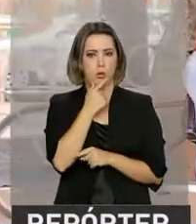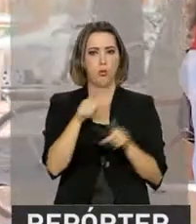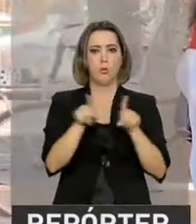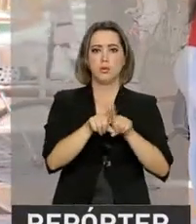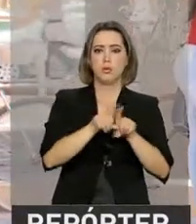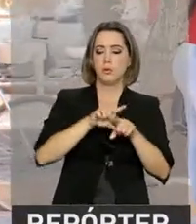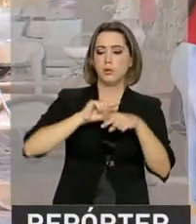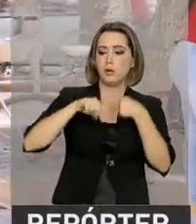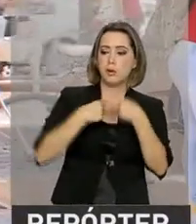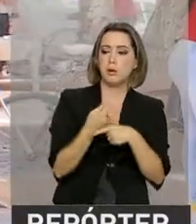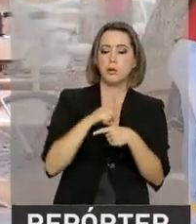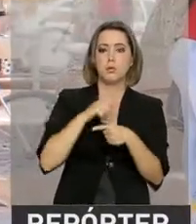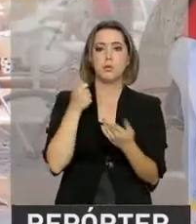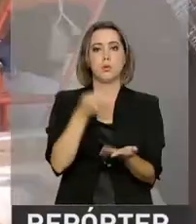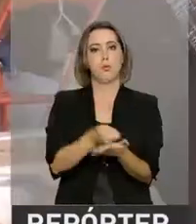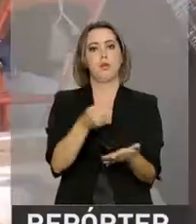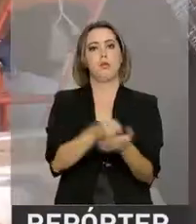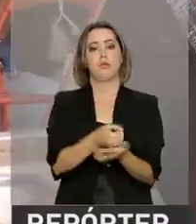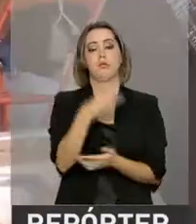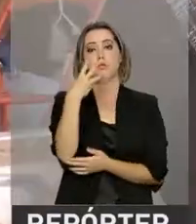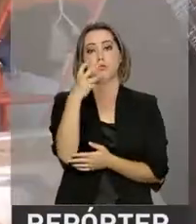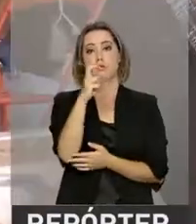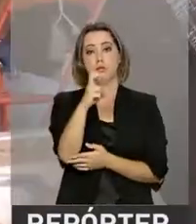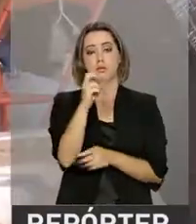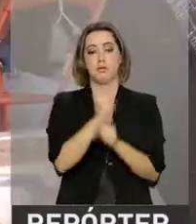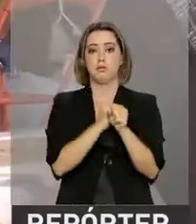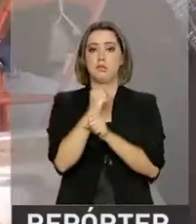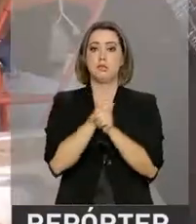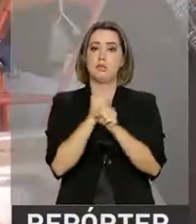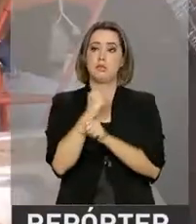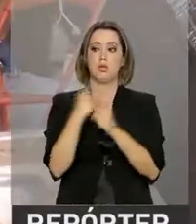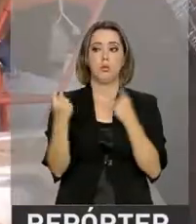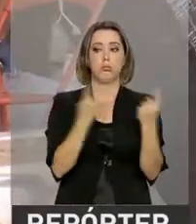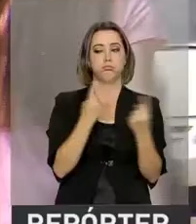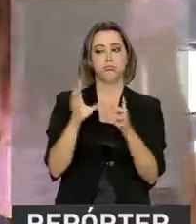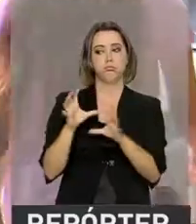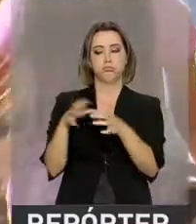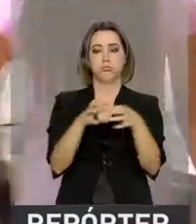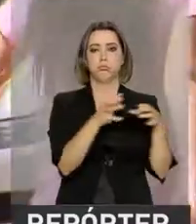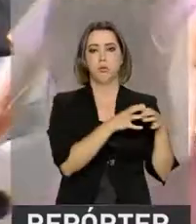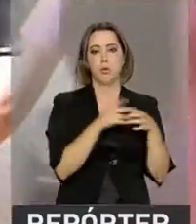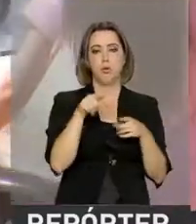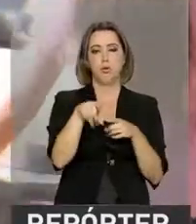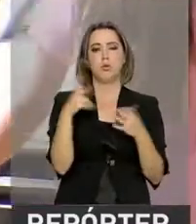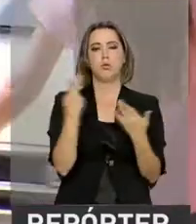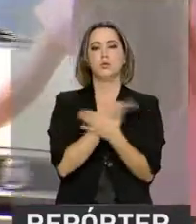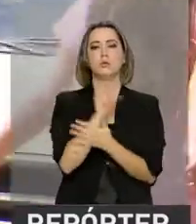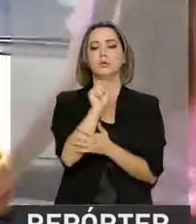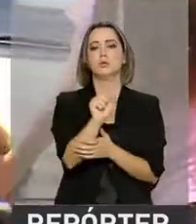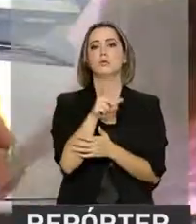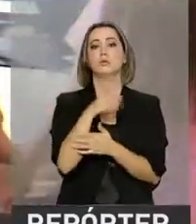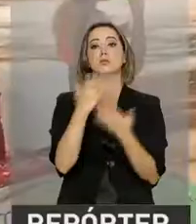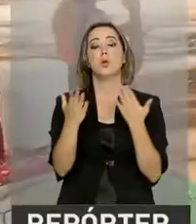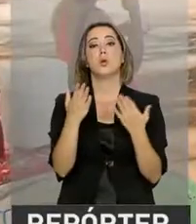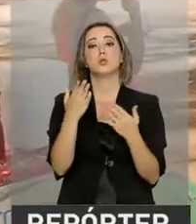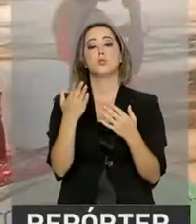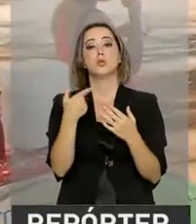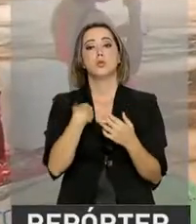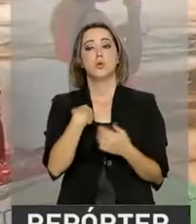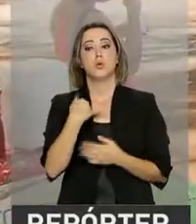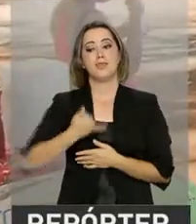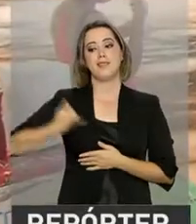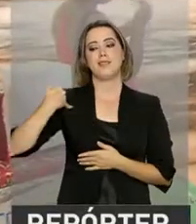depois de terem contribuído 35 ou 30 anos para cada um dos grupos. Isso faz com que a média da idade das pessoas